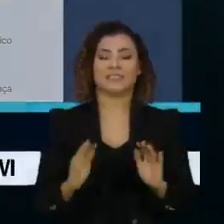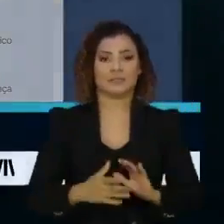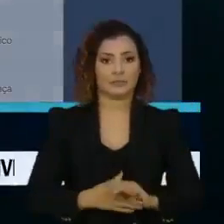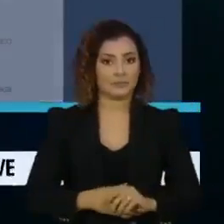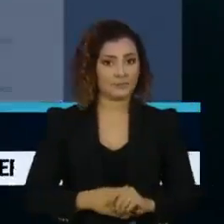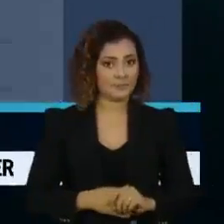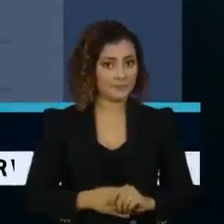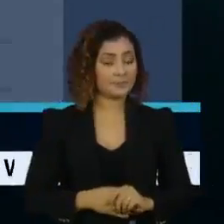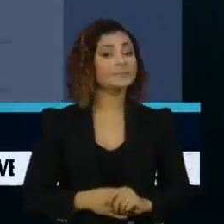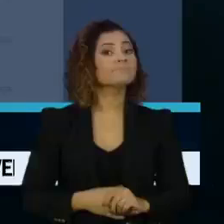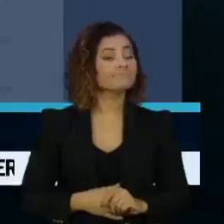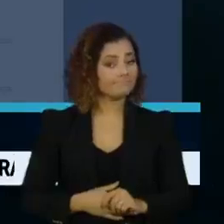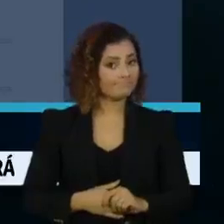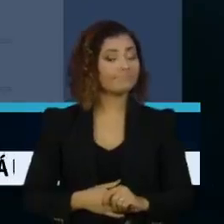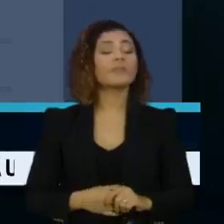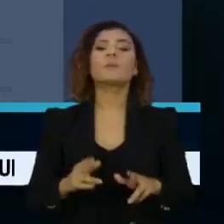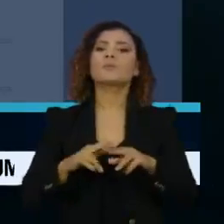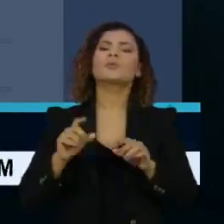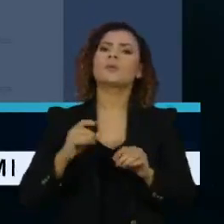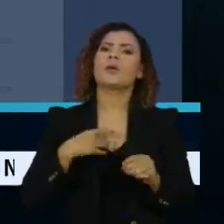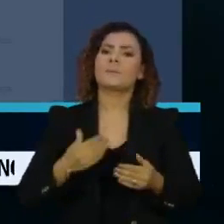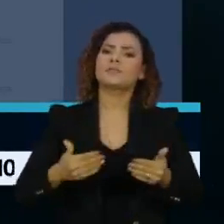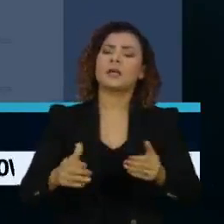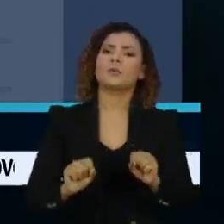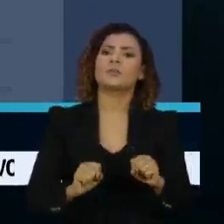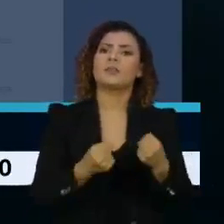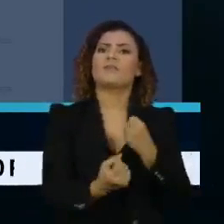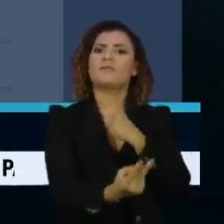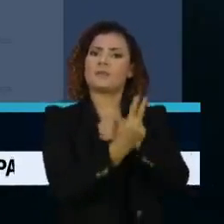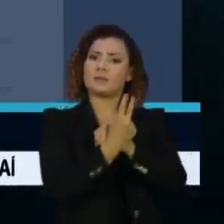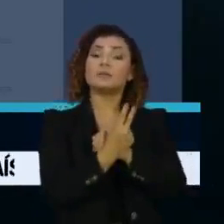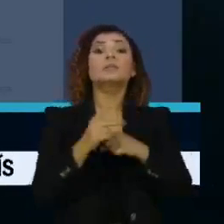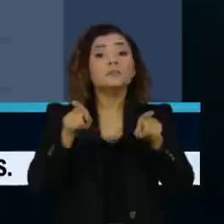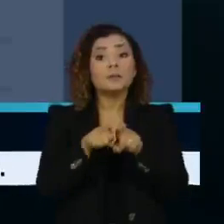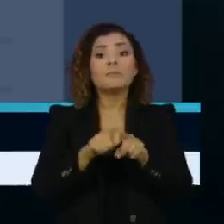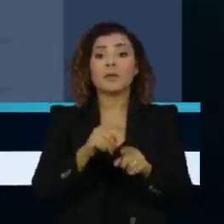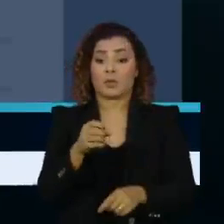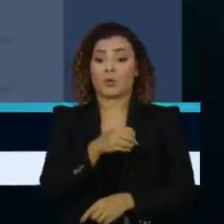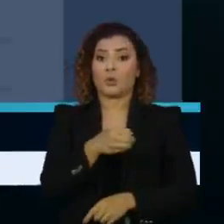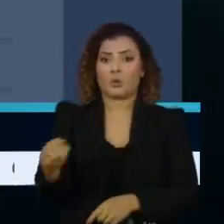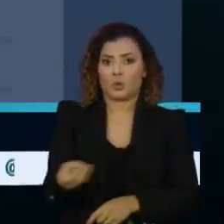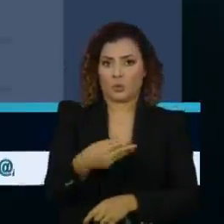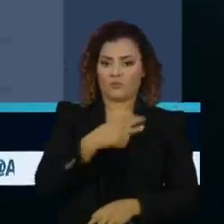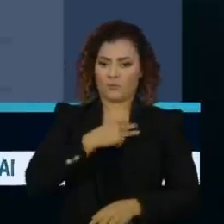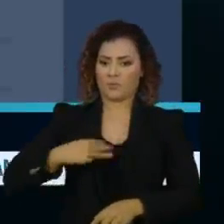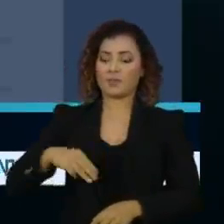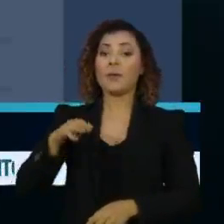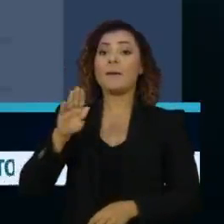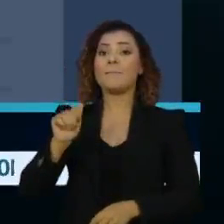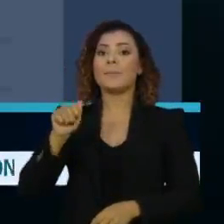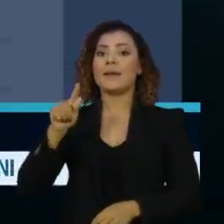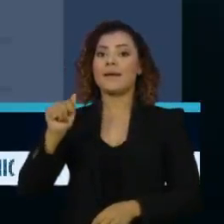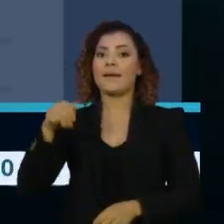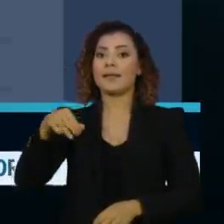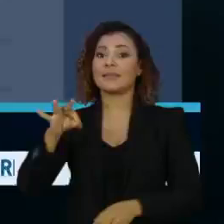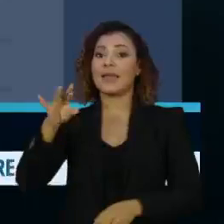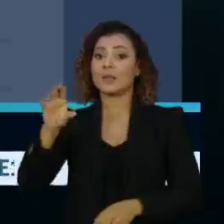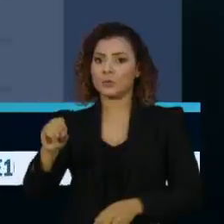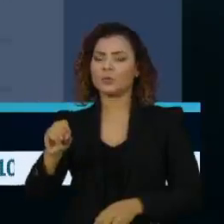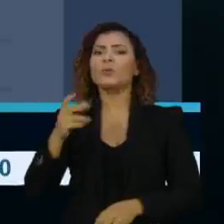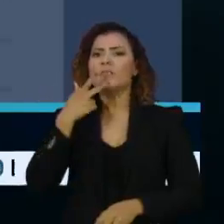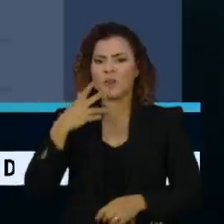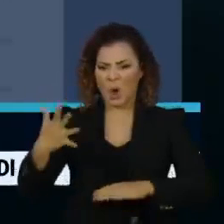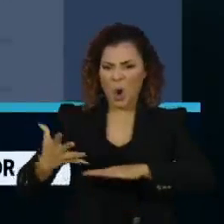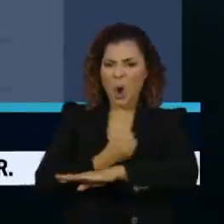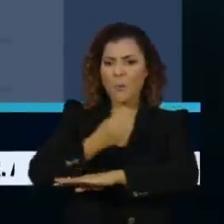O Ministério da Defesa divulgou uma ordem do dia, assinada pelo novo ministro Walter Braga Neto, em que classifica o golpe